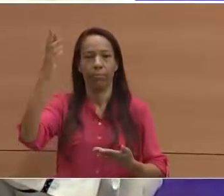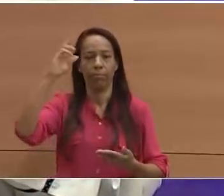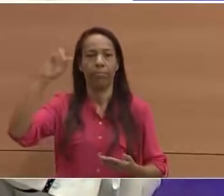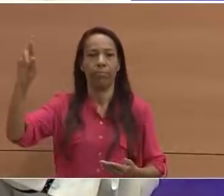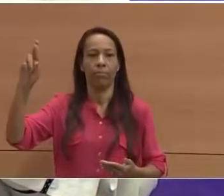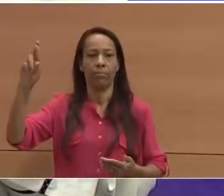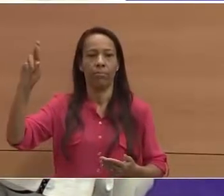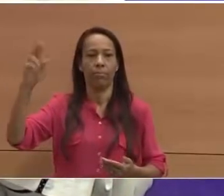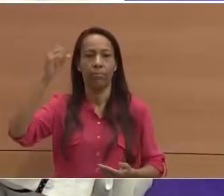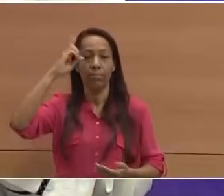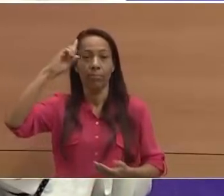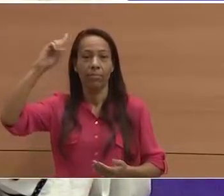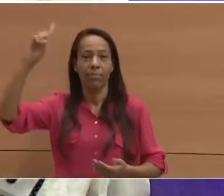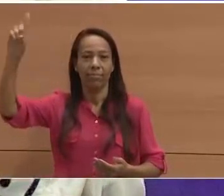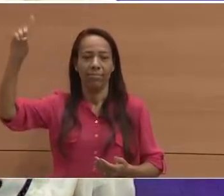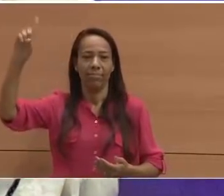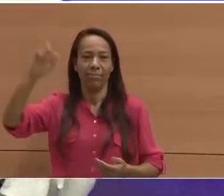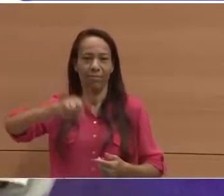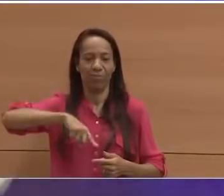outro plano.